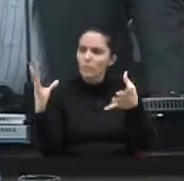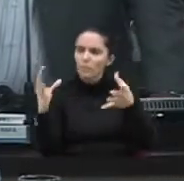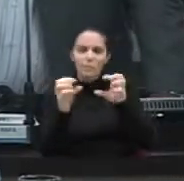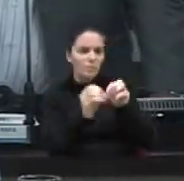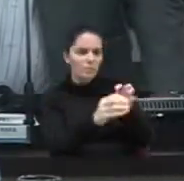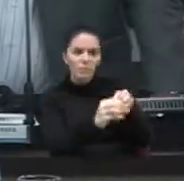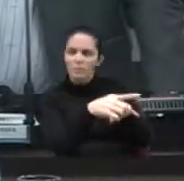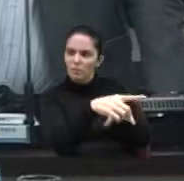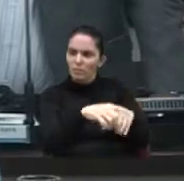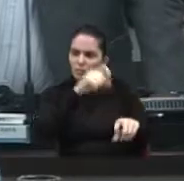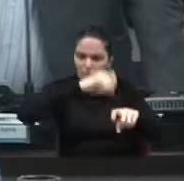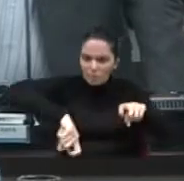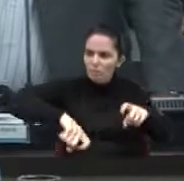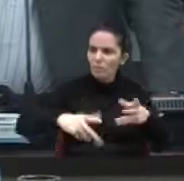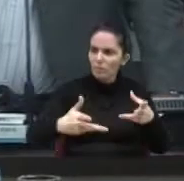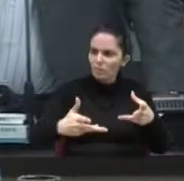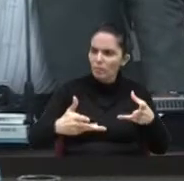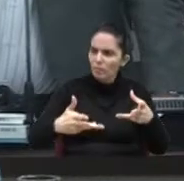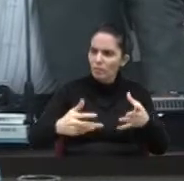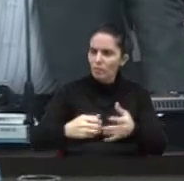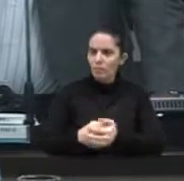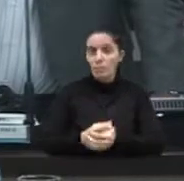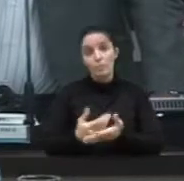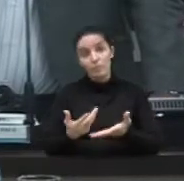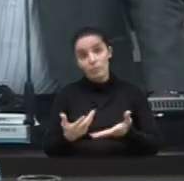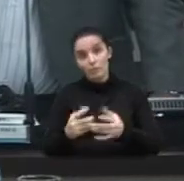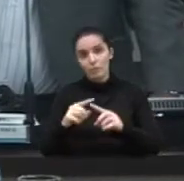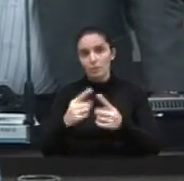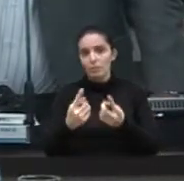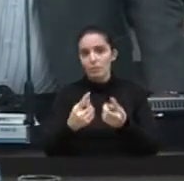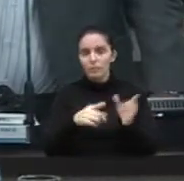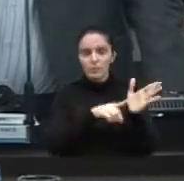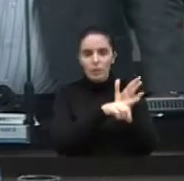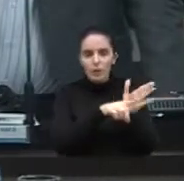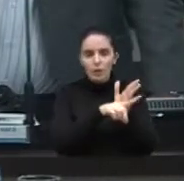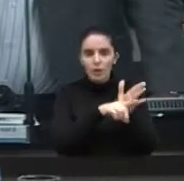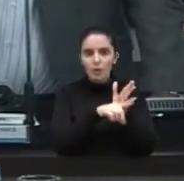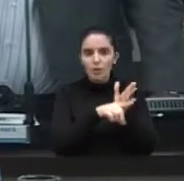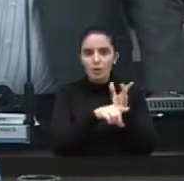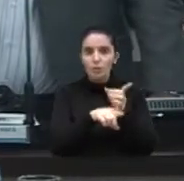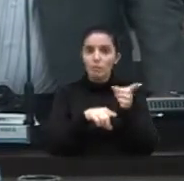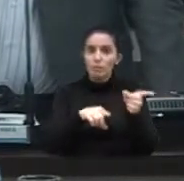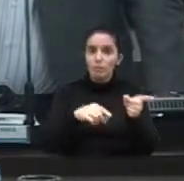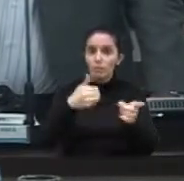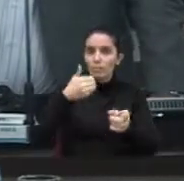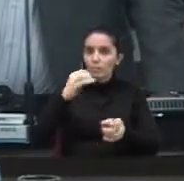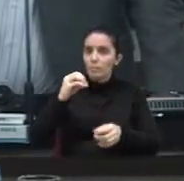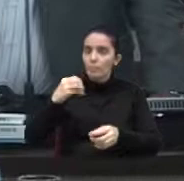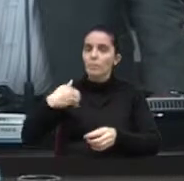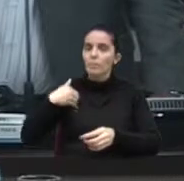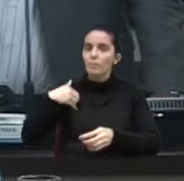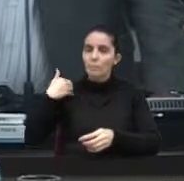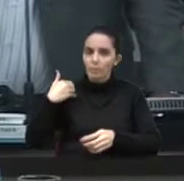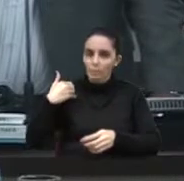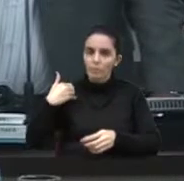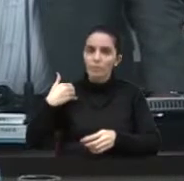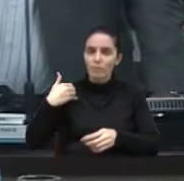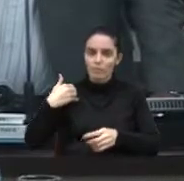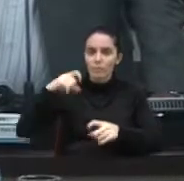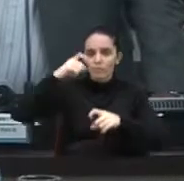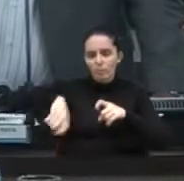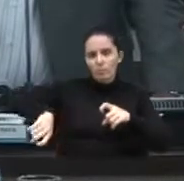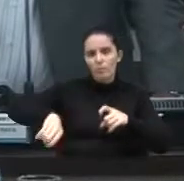estuprador. E quando nós fomos estudar a vida dele, com 10 anos, ele tinha sido violentado pelo próprio